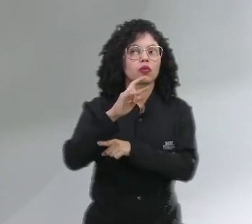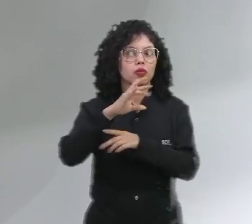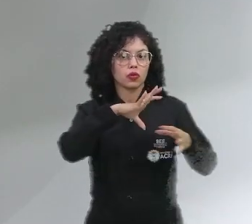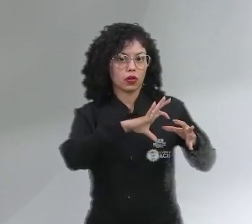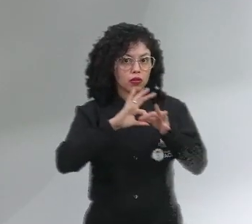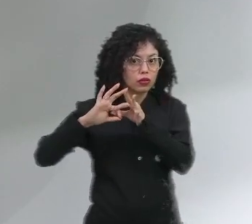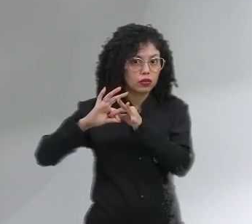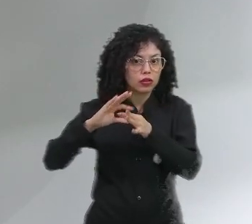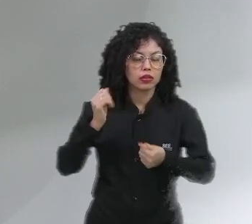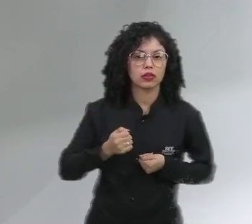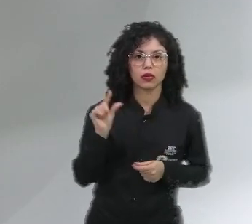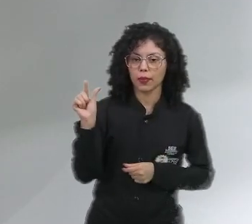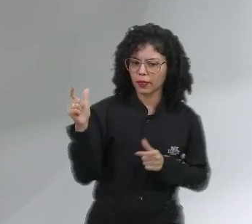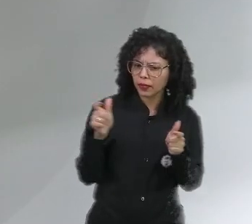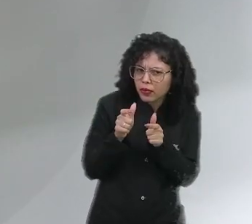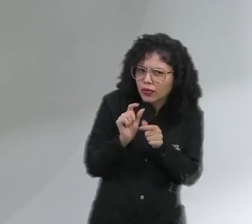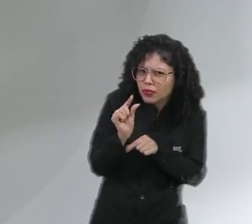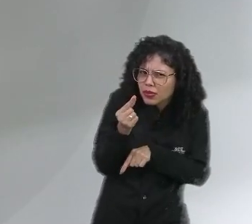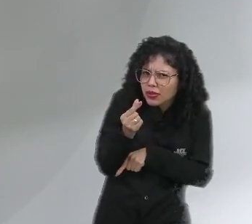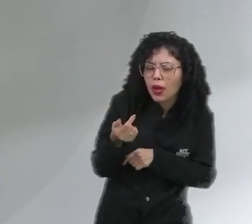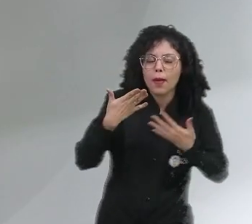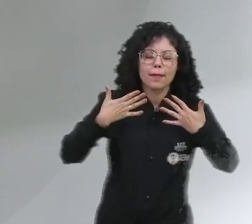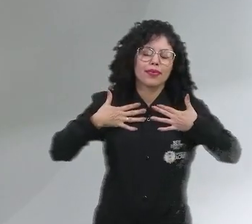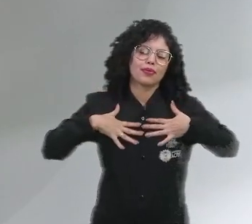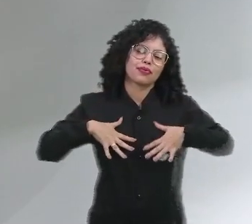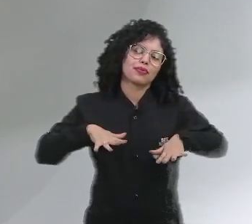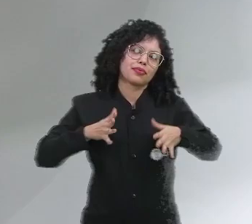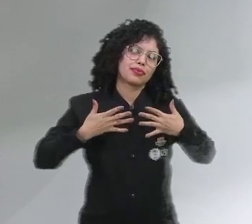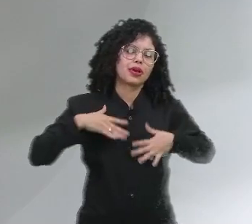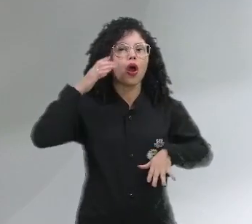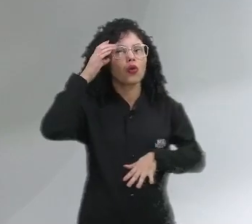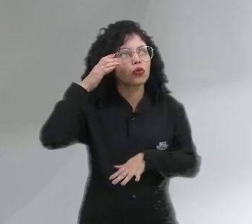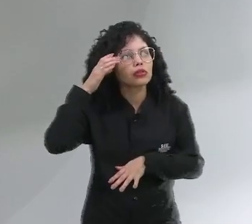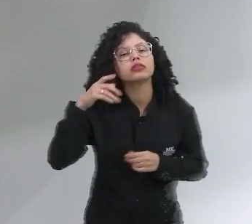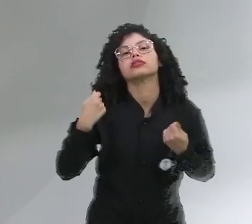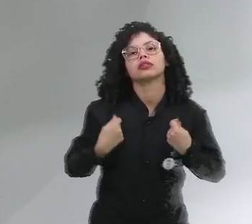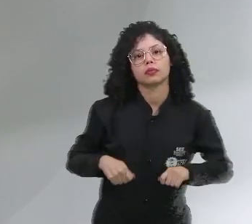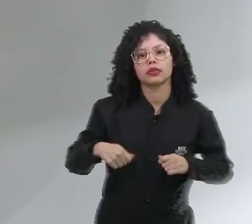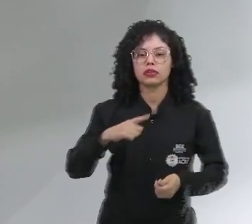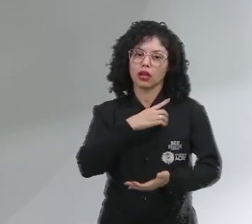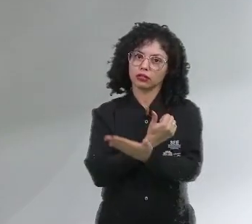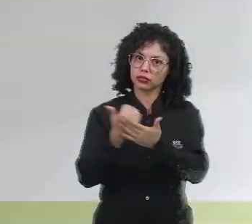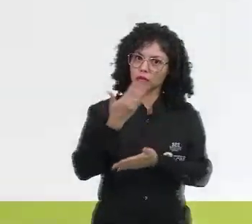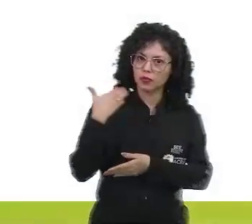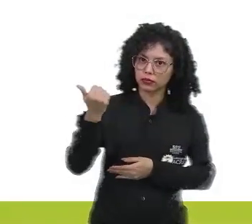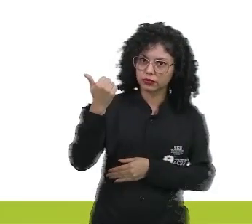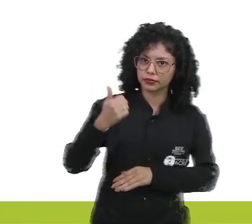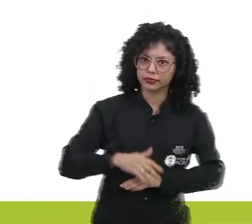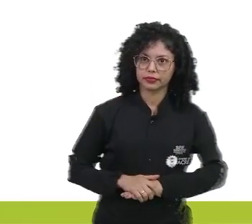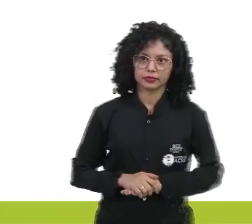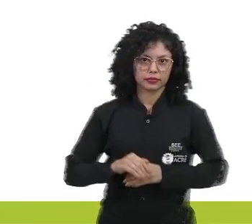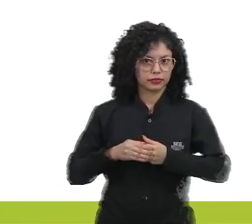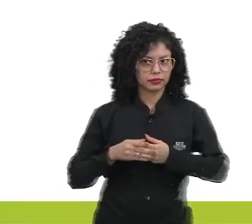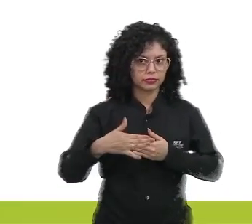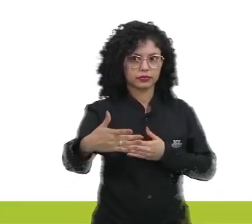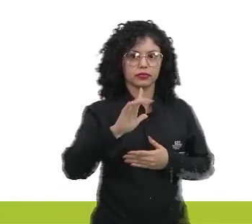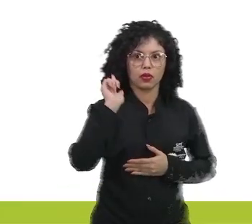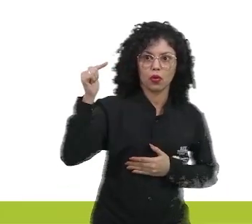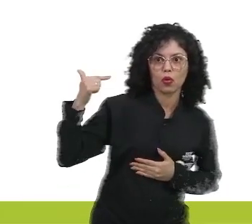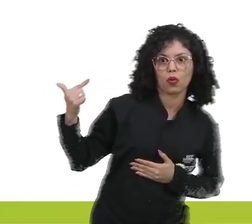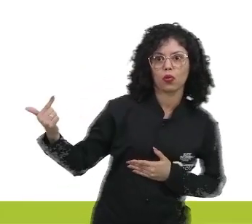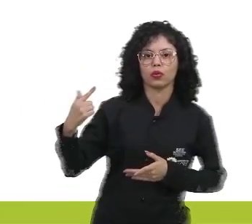que vão me deixar um pouco mais tranquilo porque eu vou ter consciência de que os meus atos são ok, beleza? Então a gente avança mais um pouquinho.